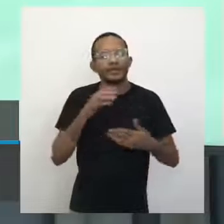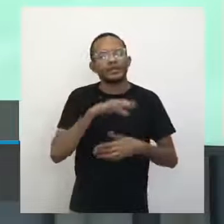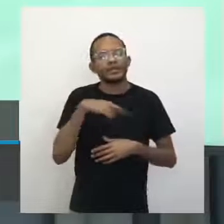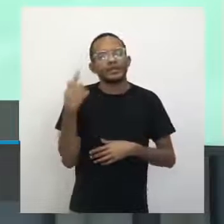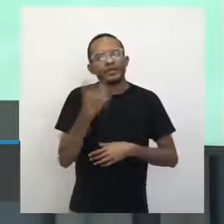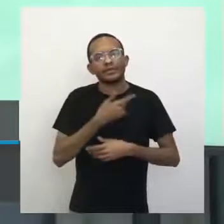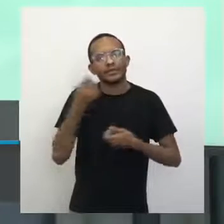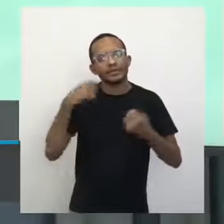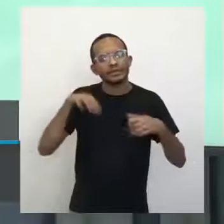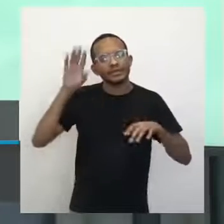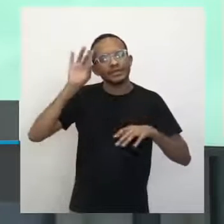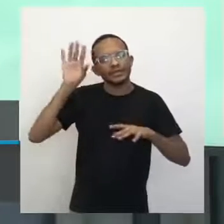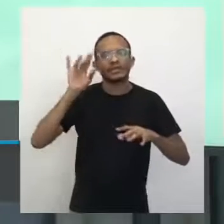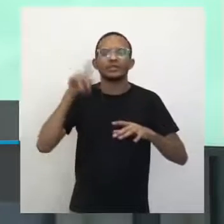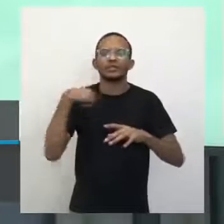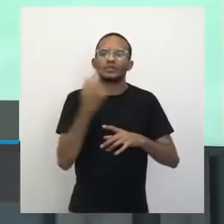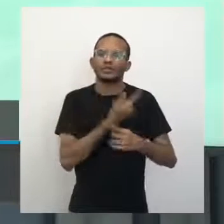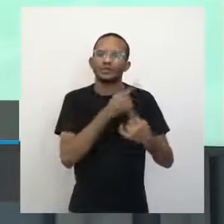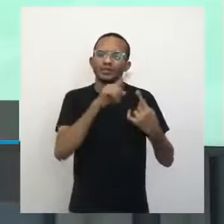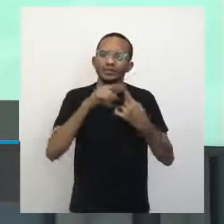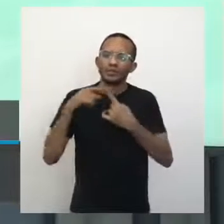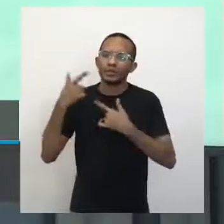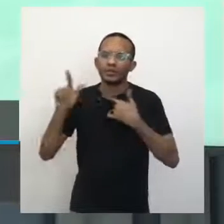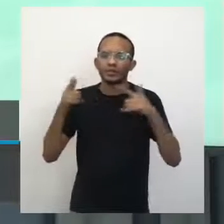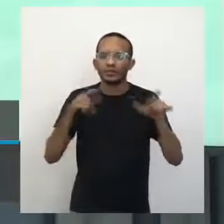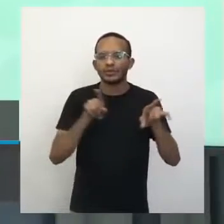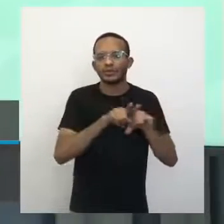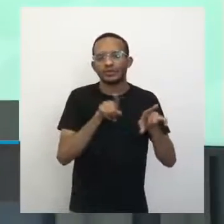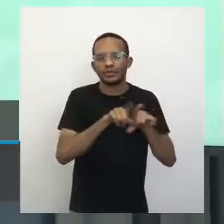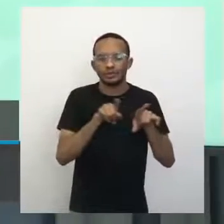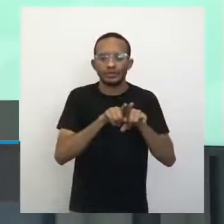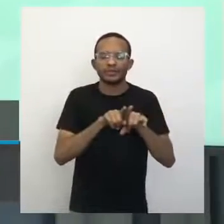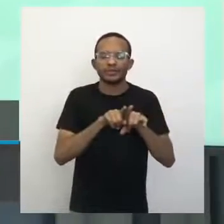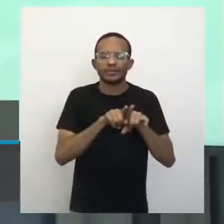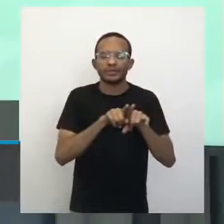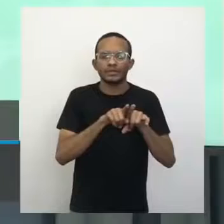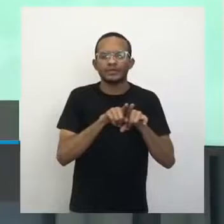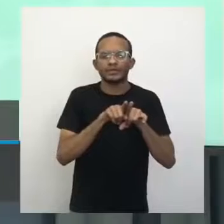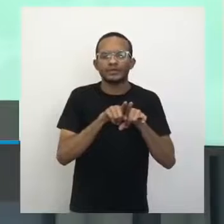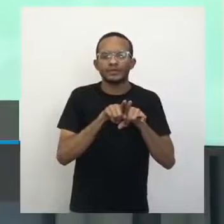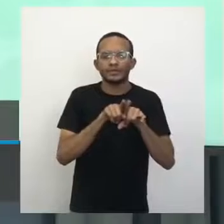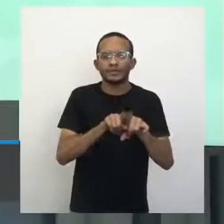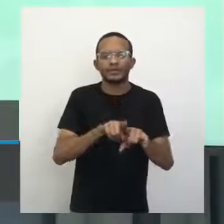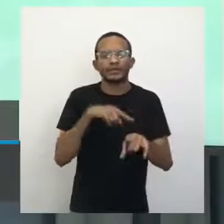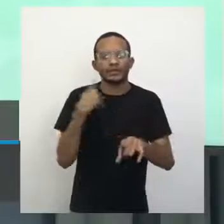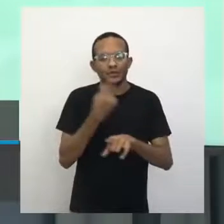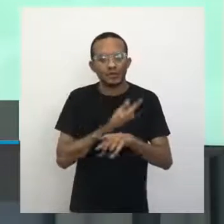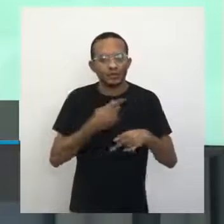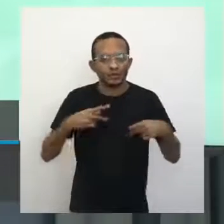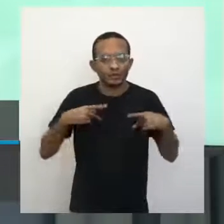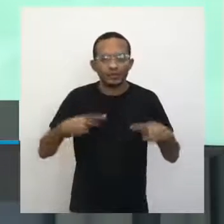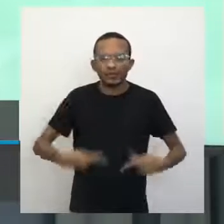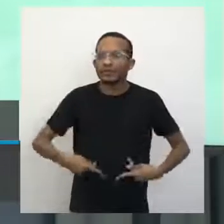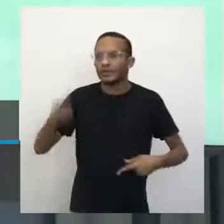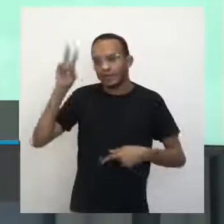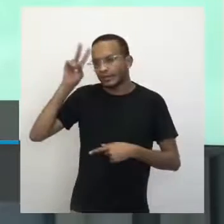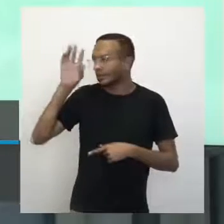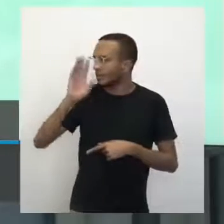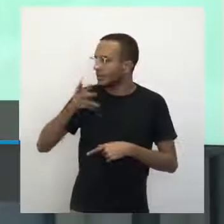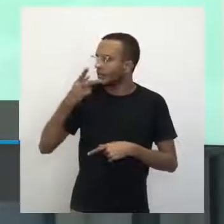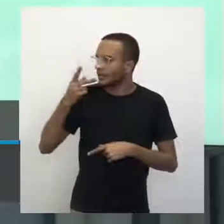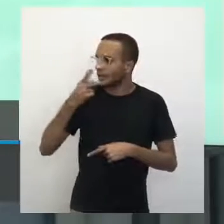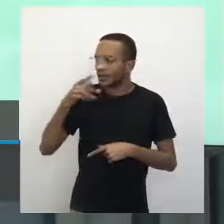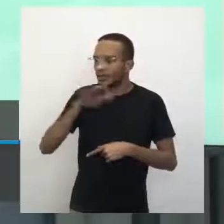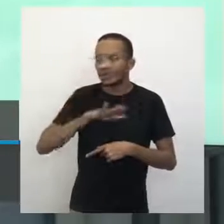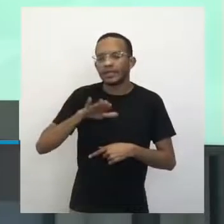na nossa espécie, né? A gente vai falar depois de outras espécies também, se a gente pensar na nossa espécie, nós seres humanos, lembra que eu falei que lá dentro do